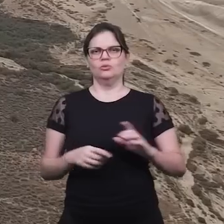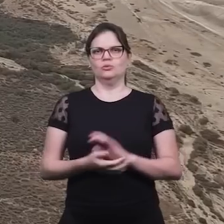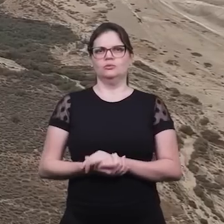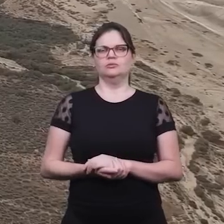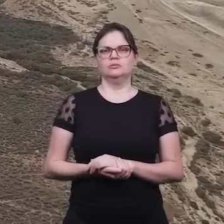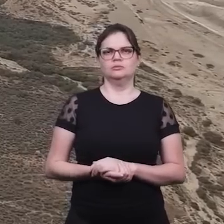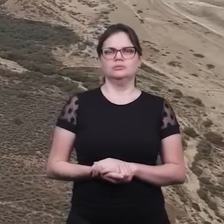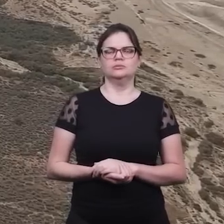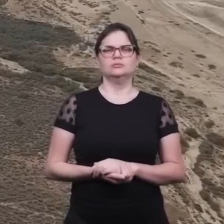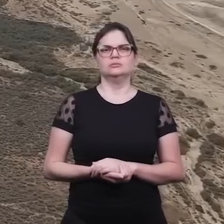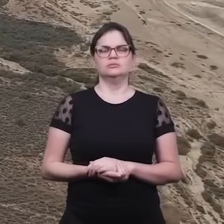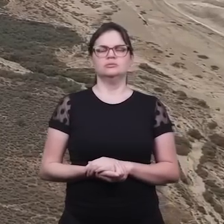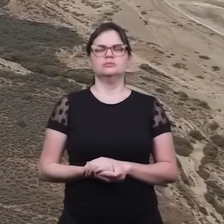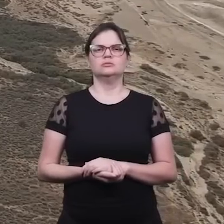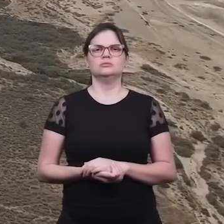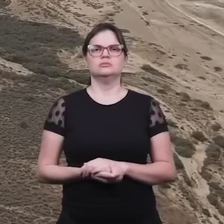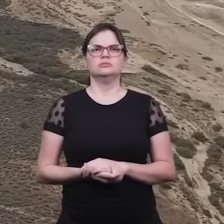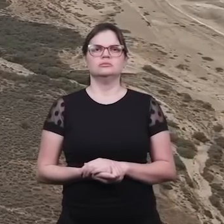então ali